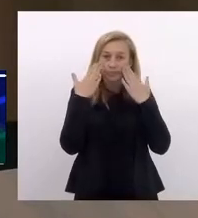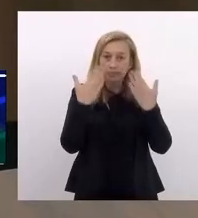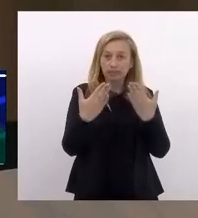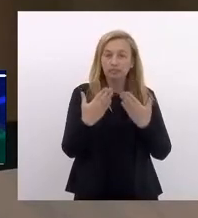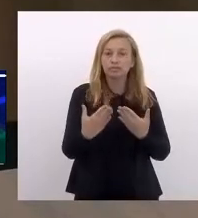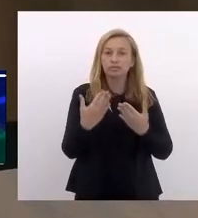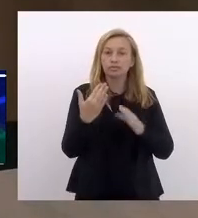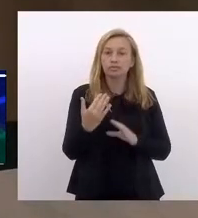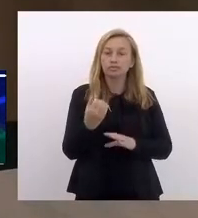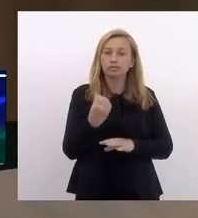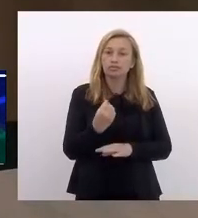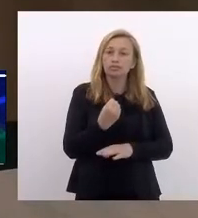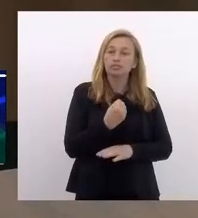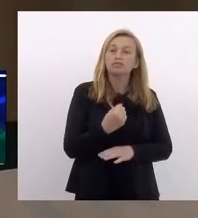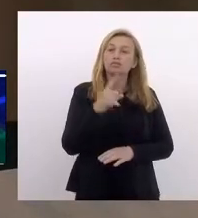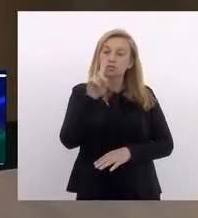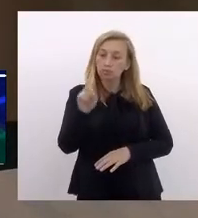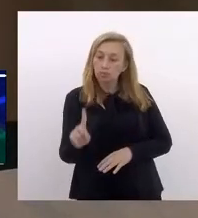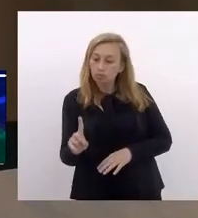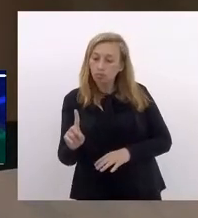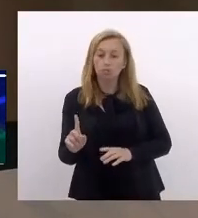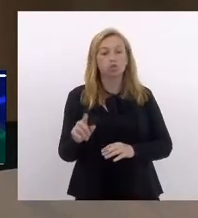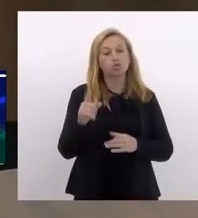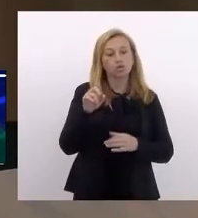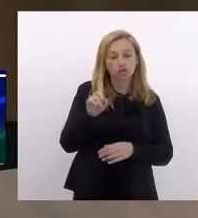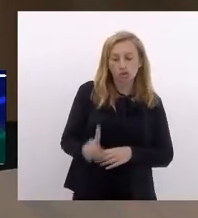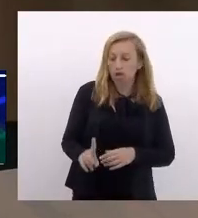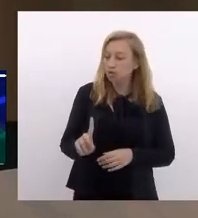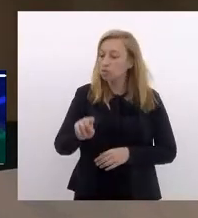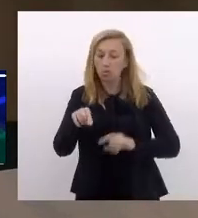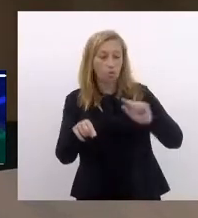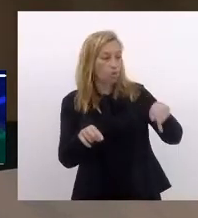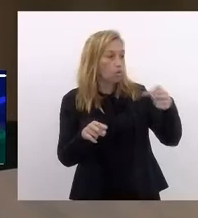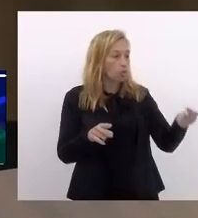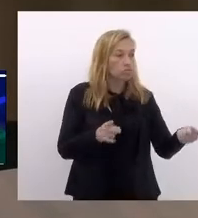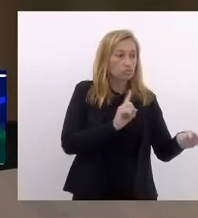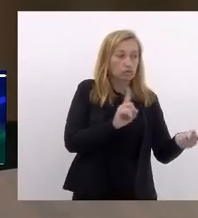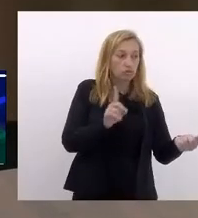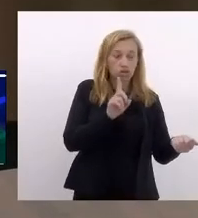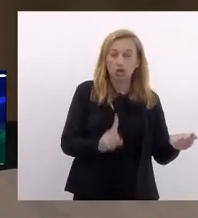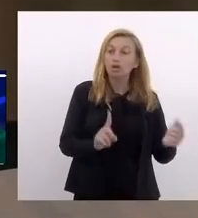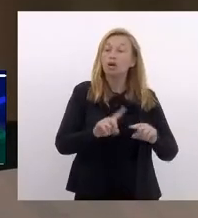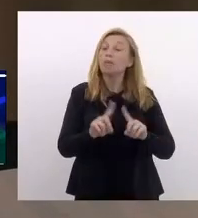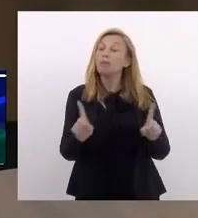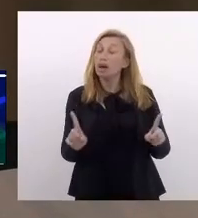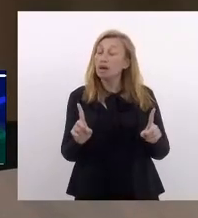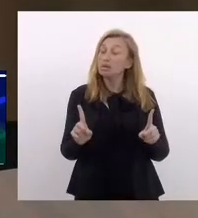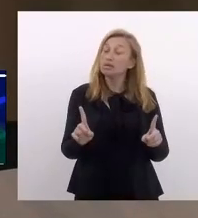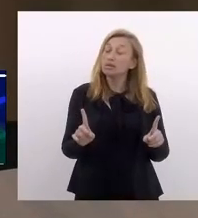suas demandas, uns com direito e outros, infelizmente, não. Mas,